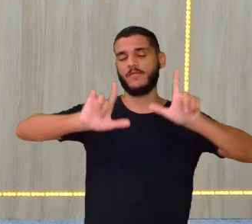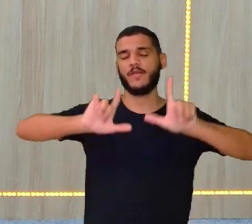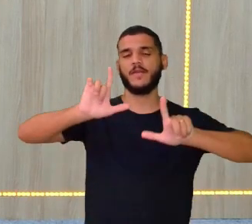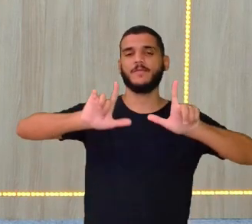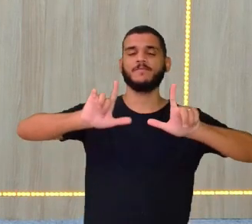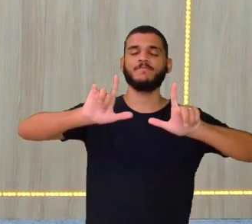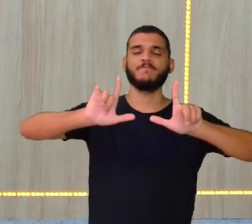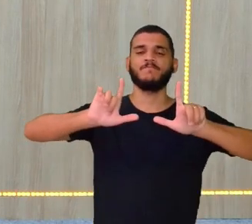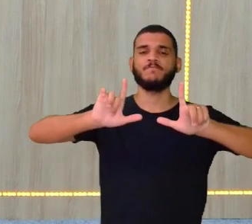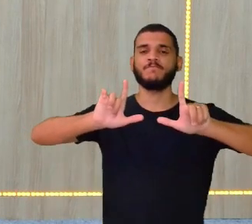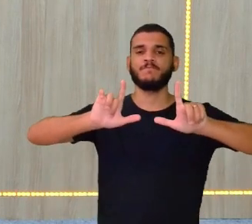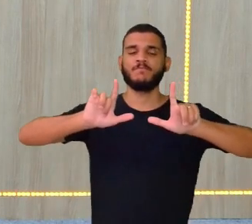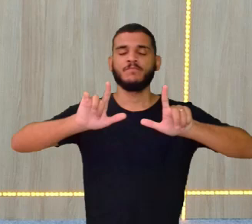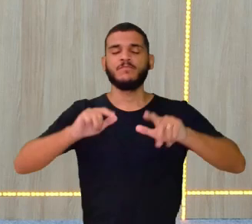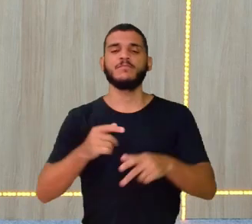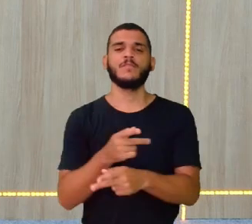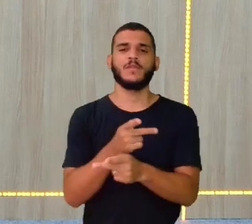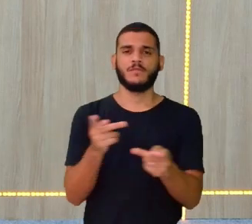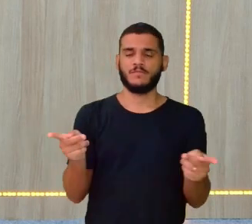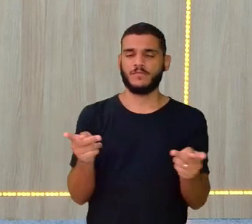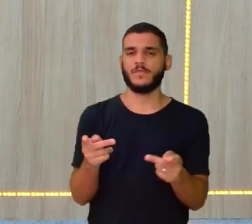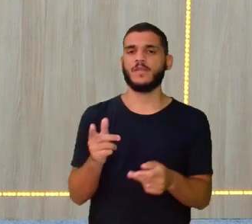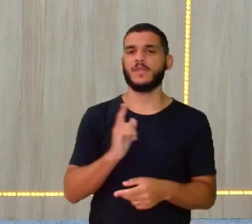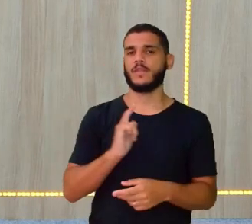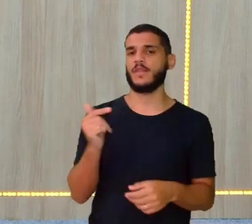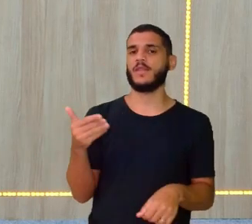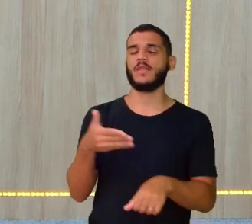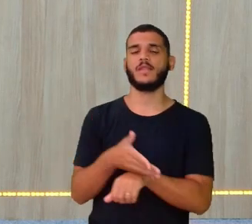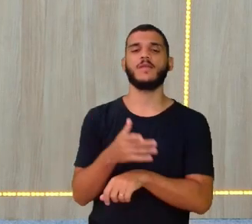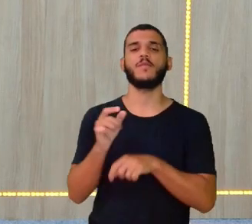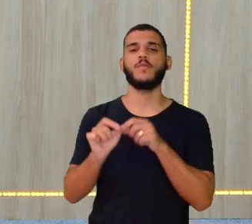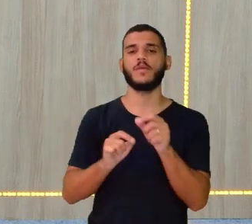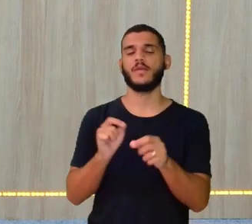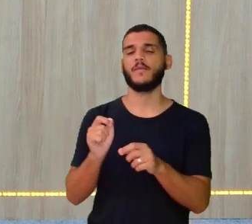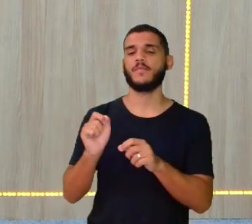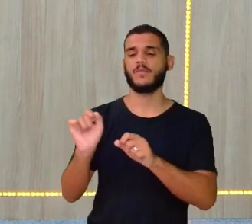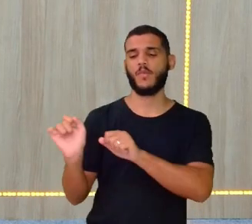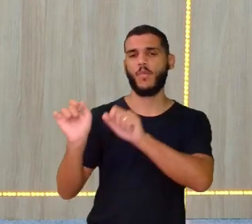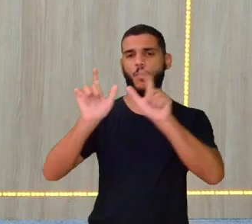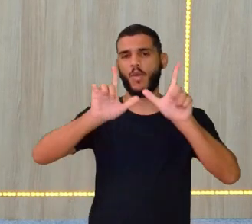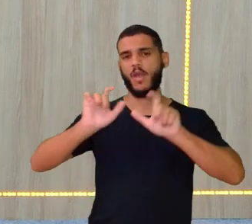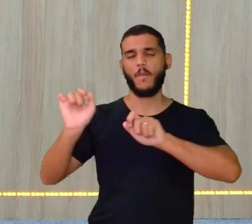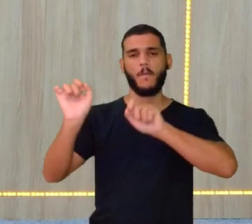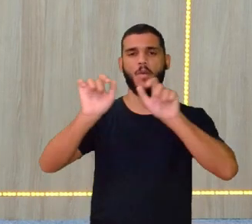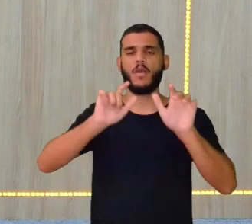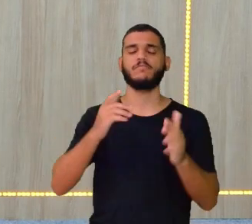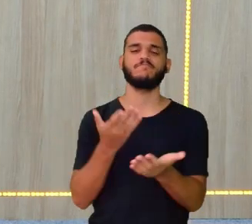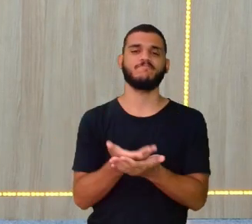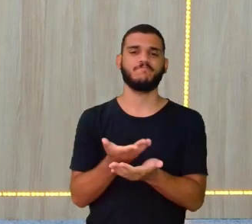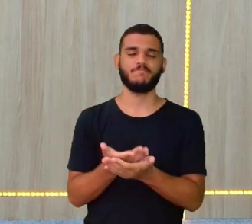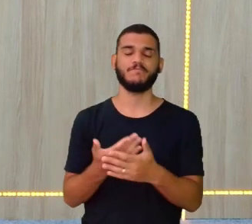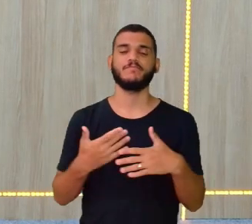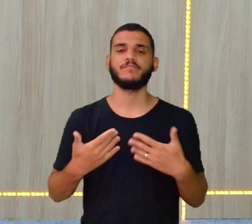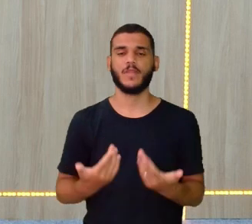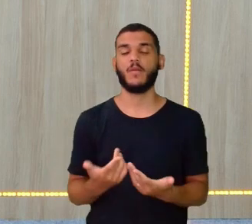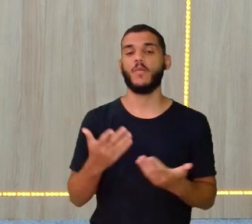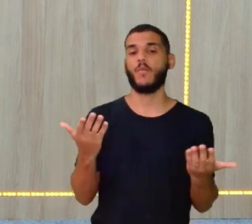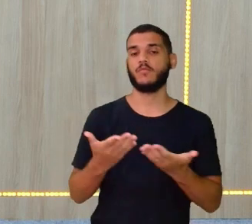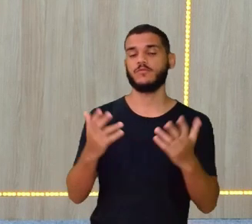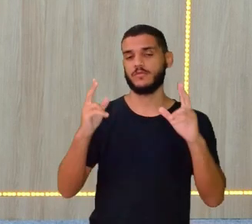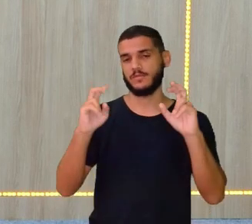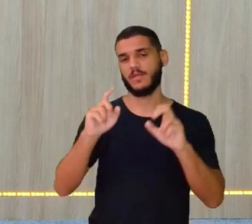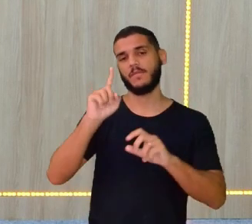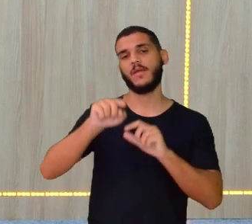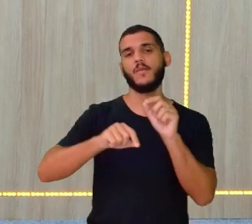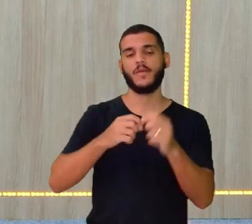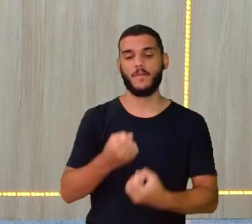onde vocês terão acesso aos slides dessa aula, tá bom? Então o tema da nossa aula de hoje